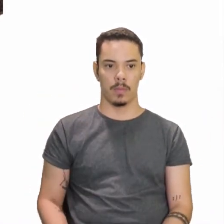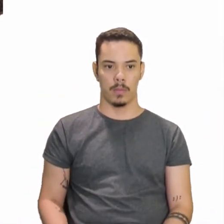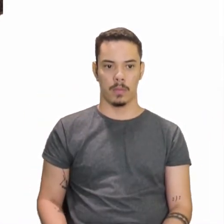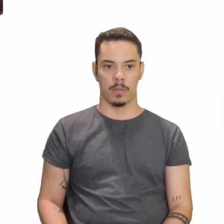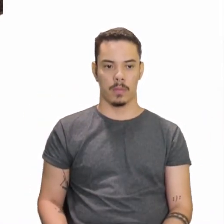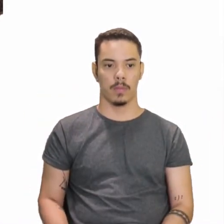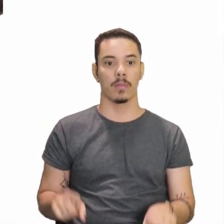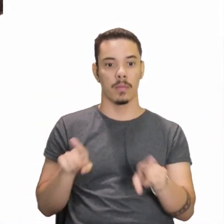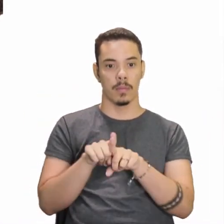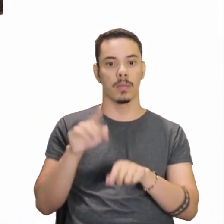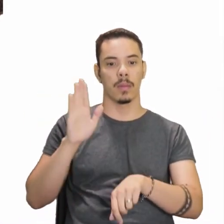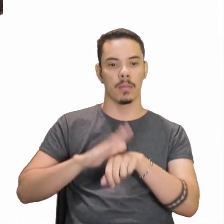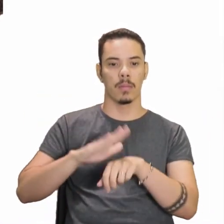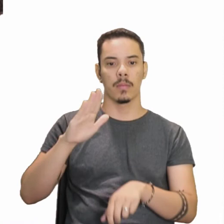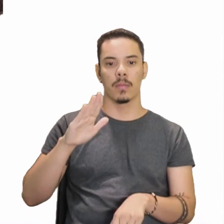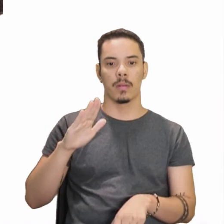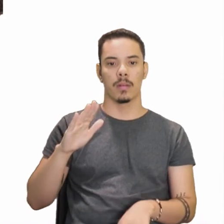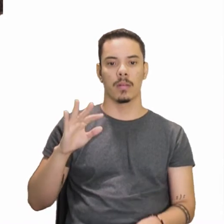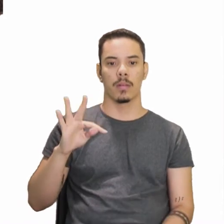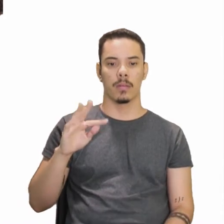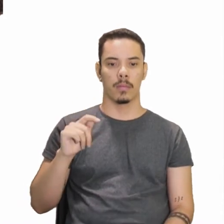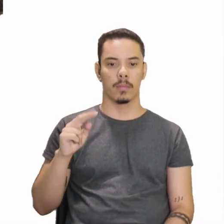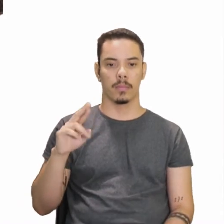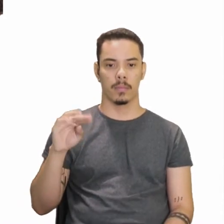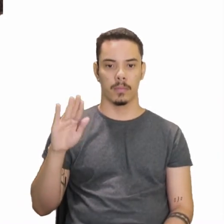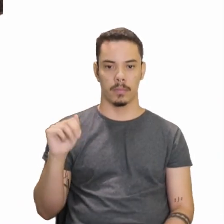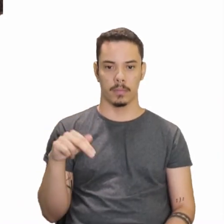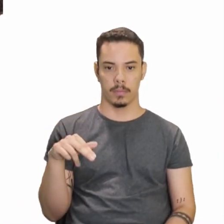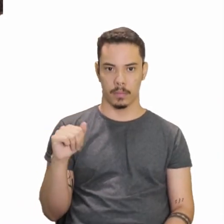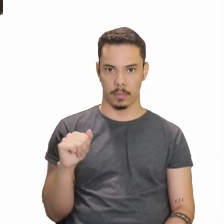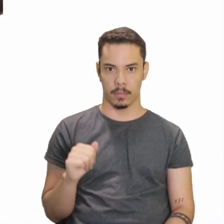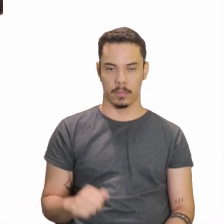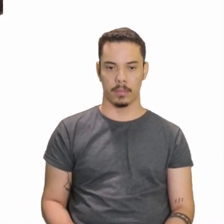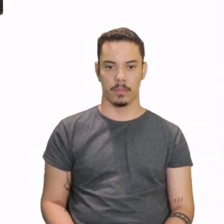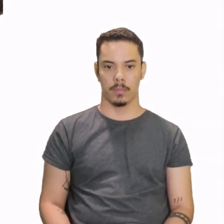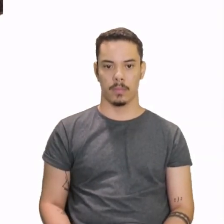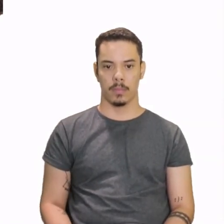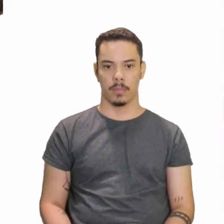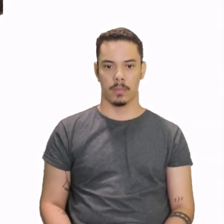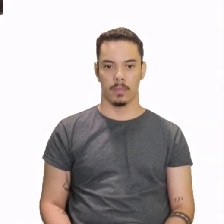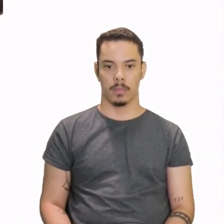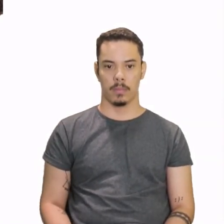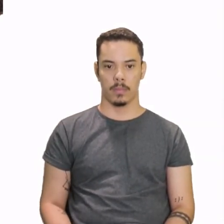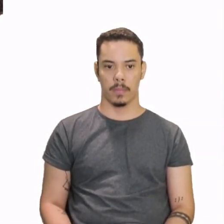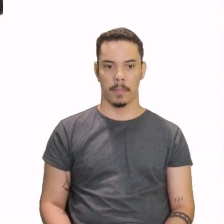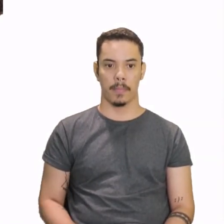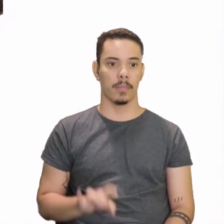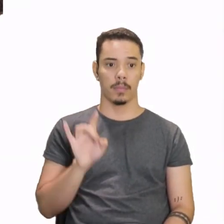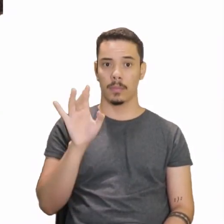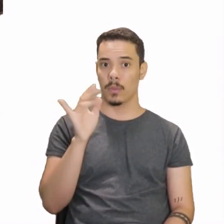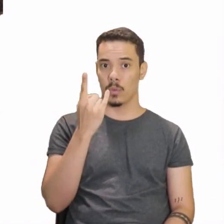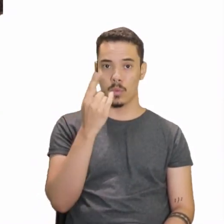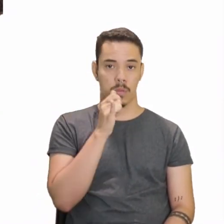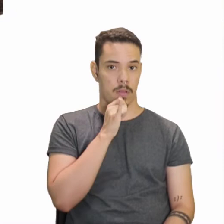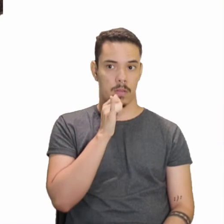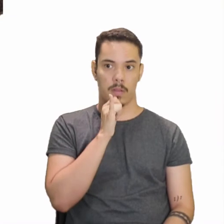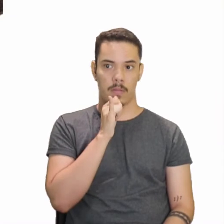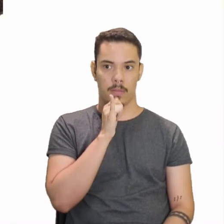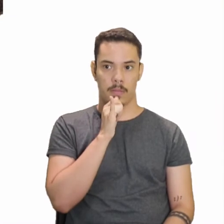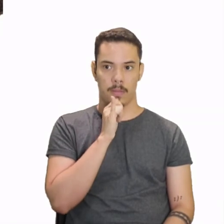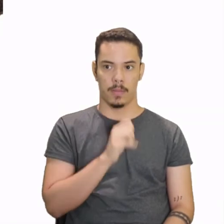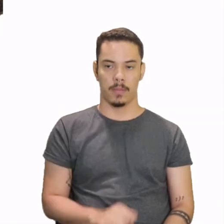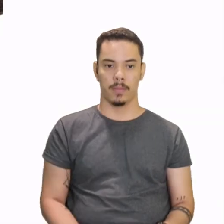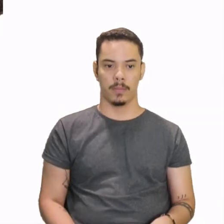Passaram ainda além da Taprobana. Ok? Aqui é apenas um exemplo